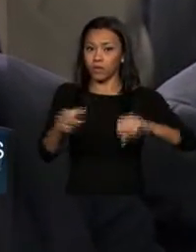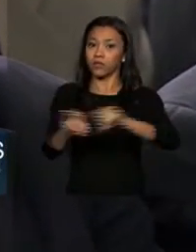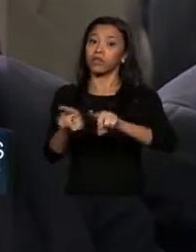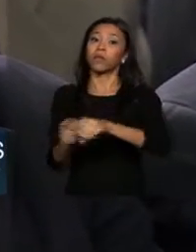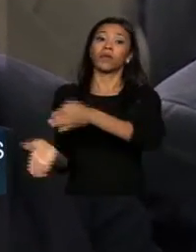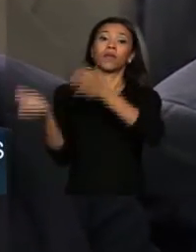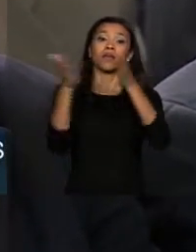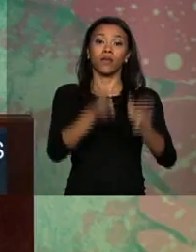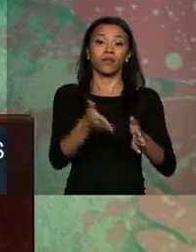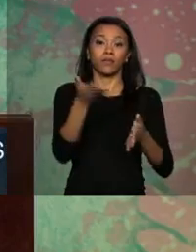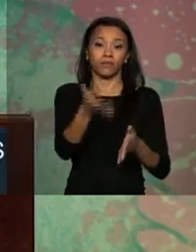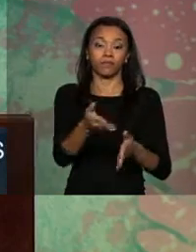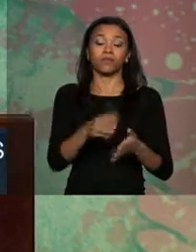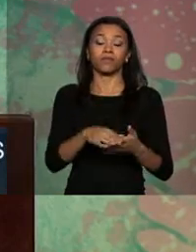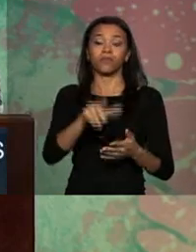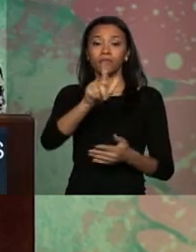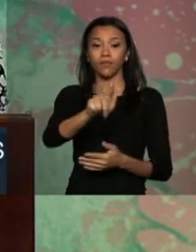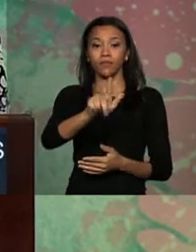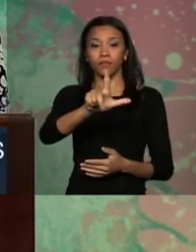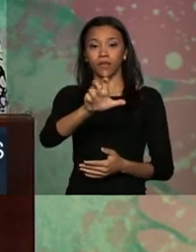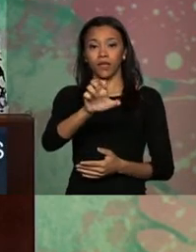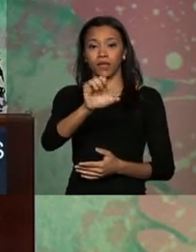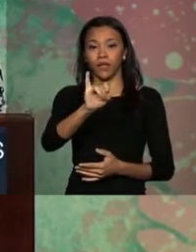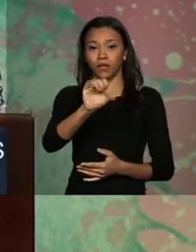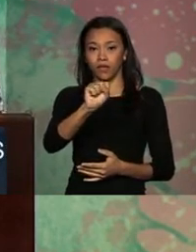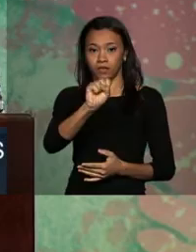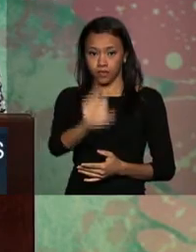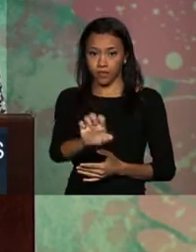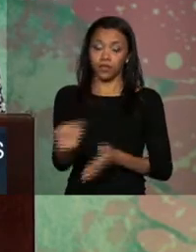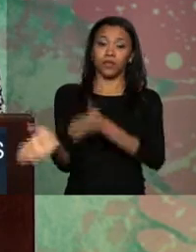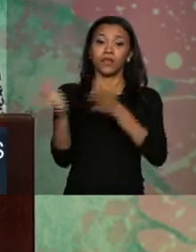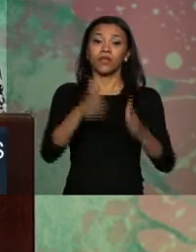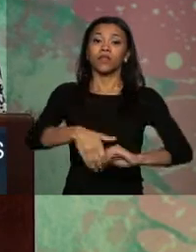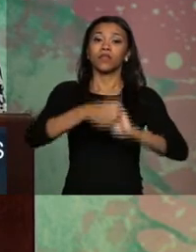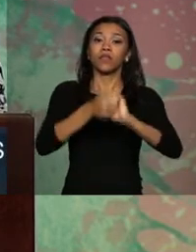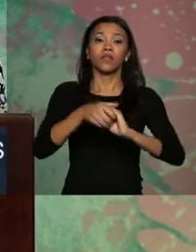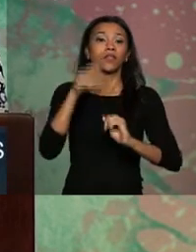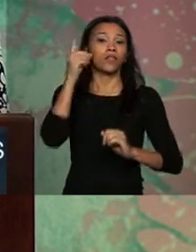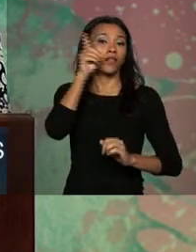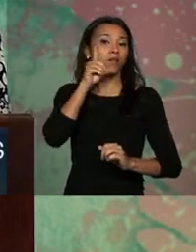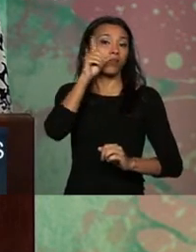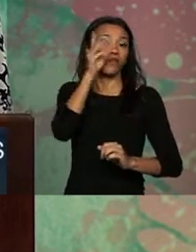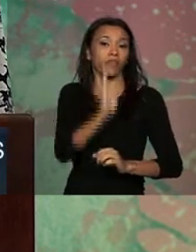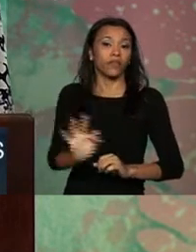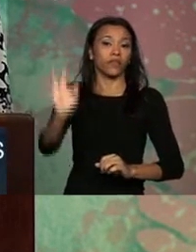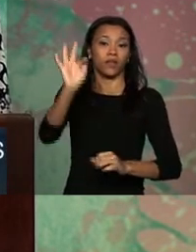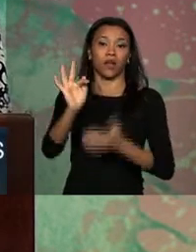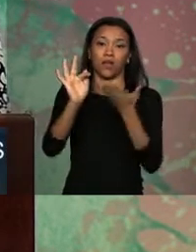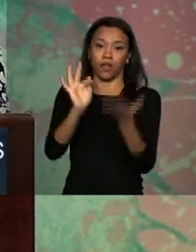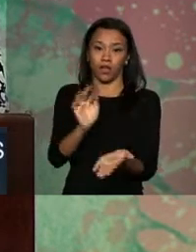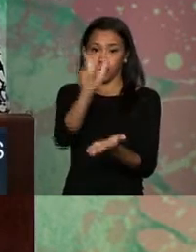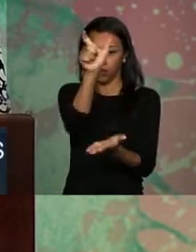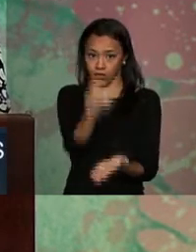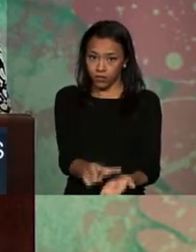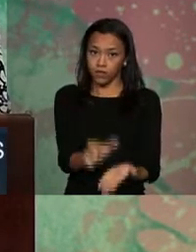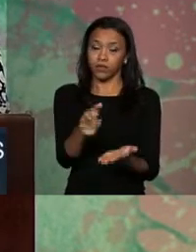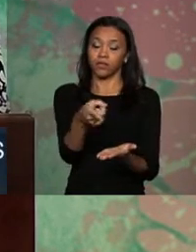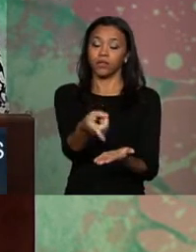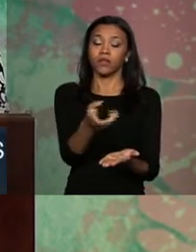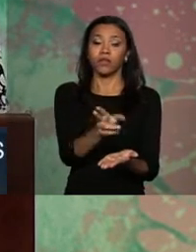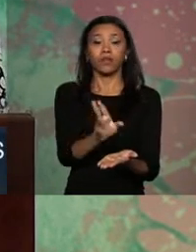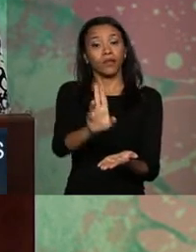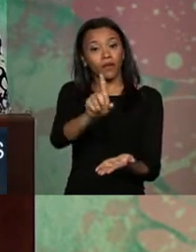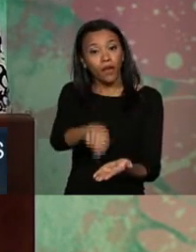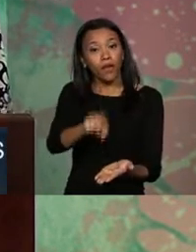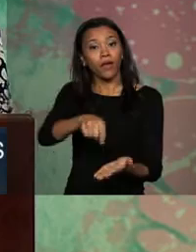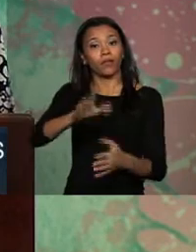Hoffmann. Queria cumprimentar os deputados federais, o presidente da Frente Parlamentar Mista da Micro e